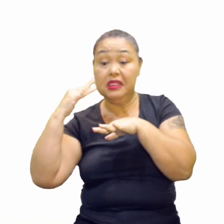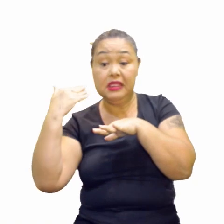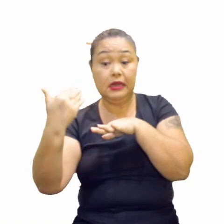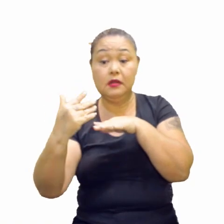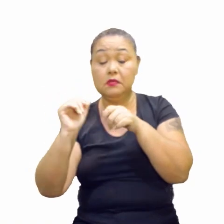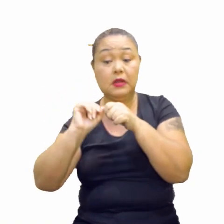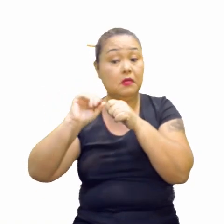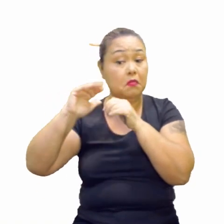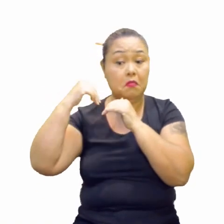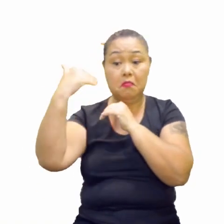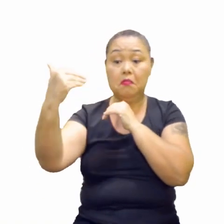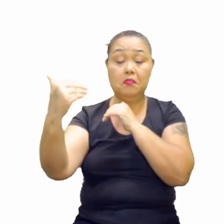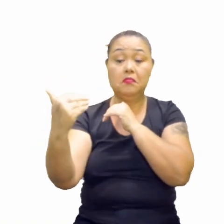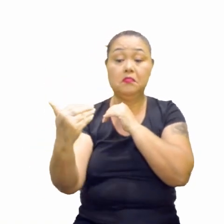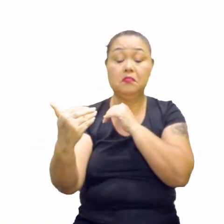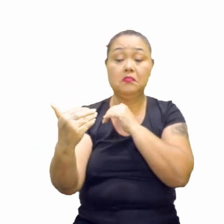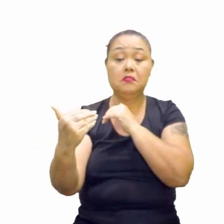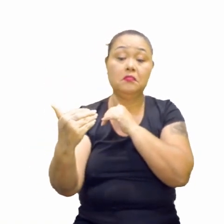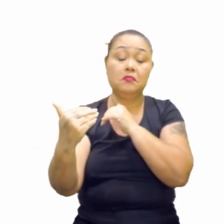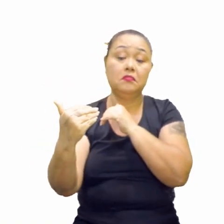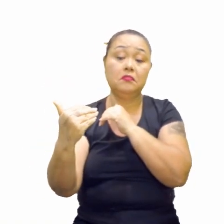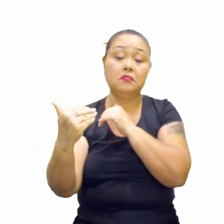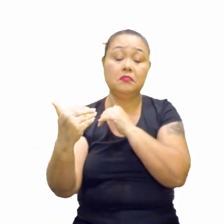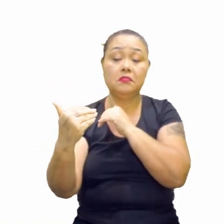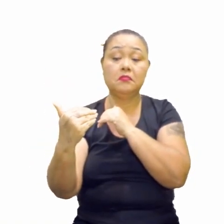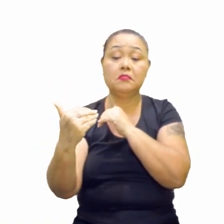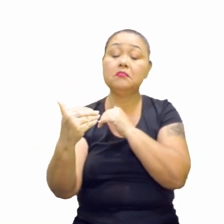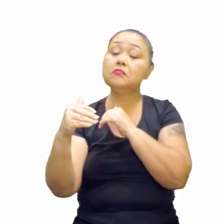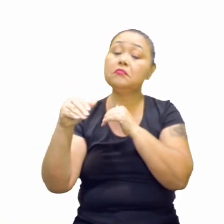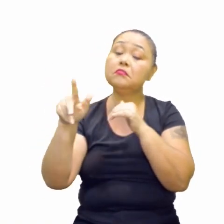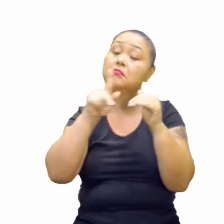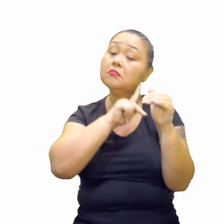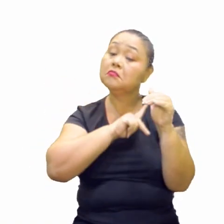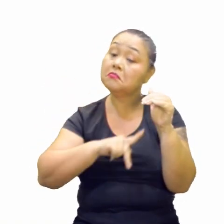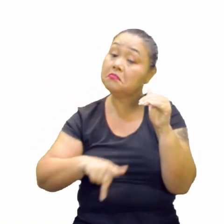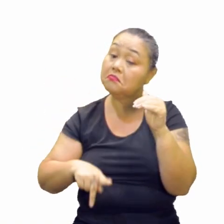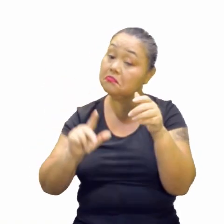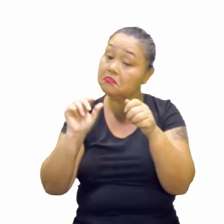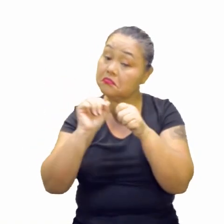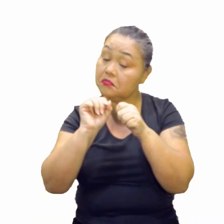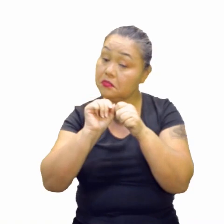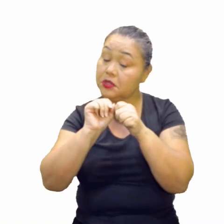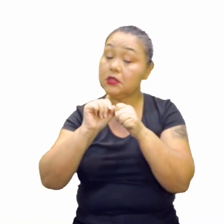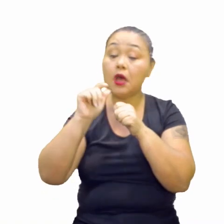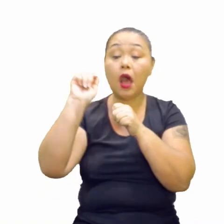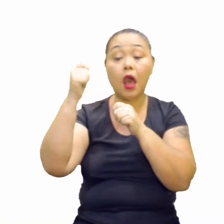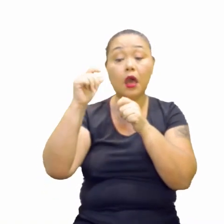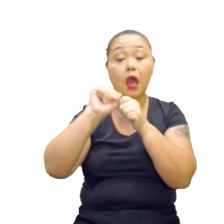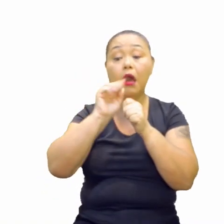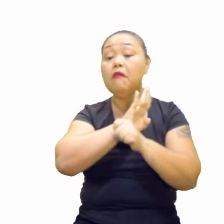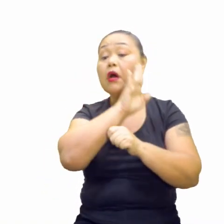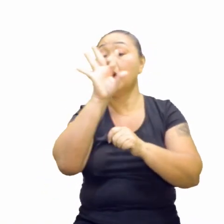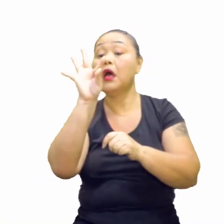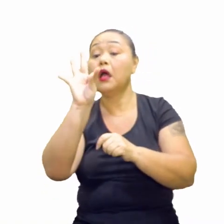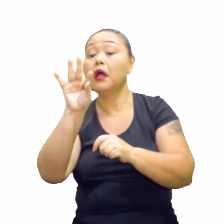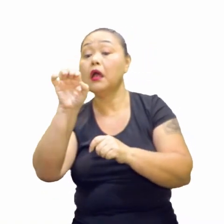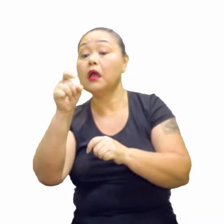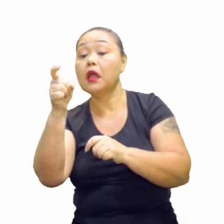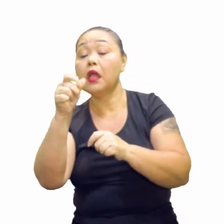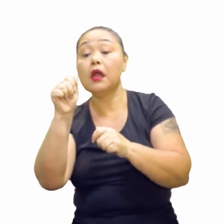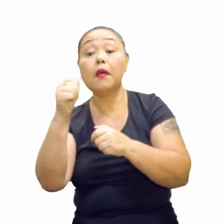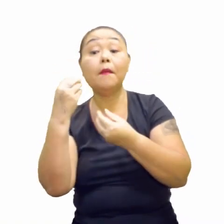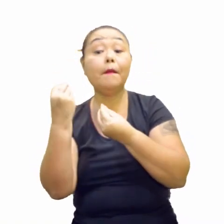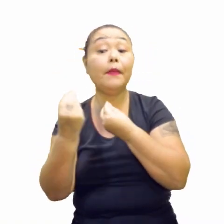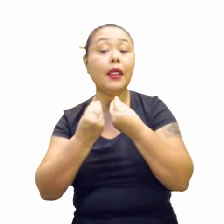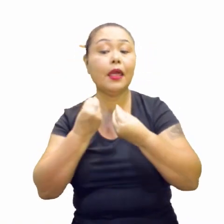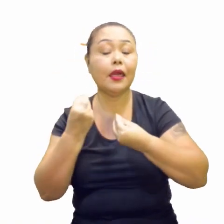E aí o presidente argentino, Javier Milei, vai conversar com ele agora no Texas para quê? Com certeza,